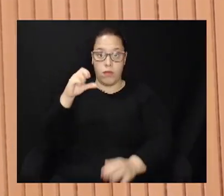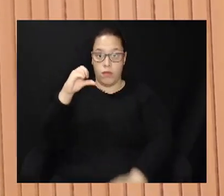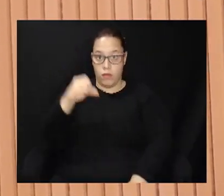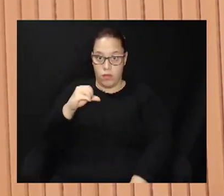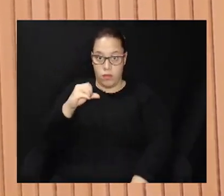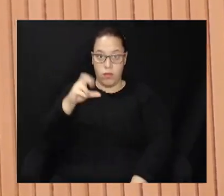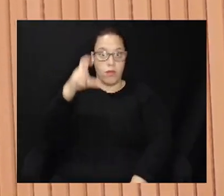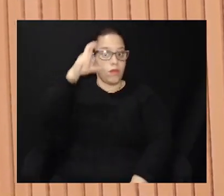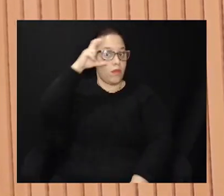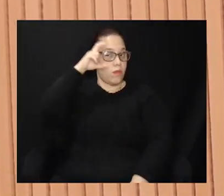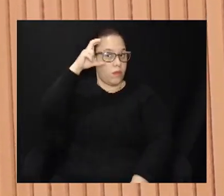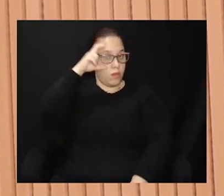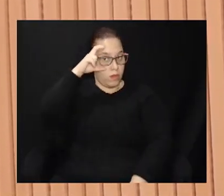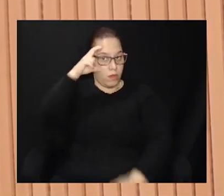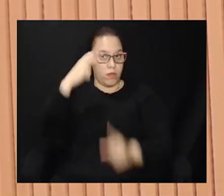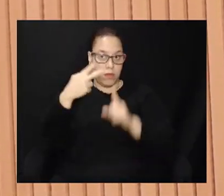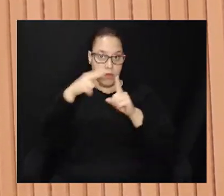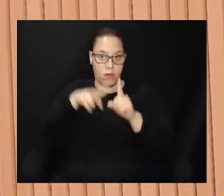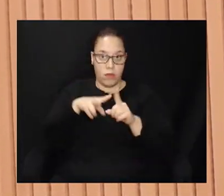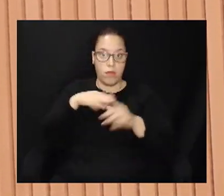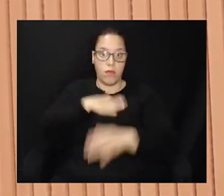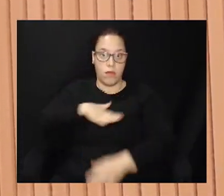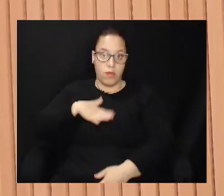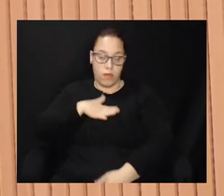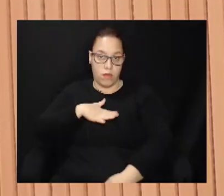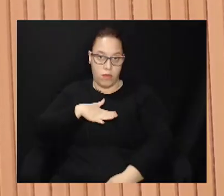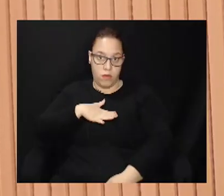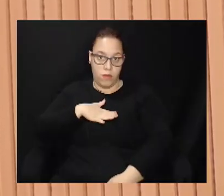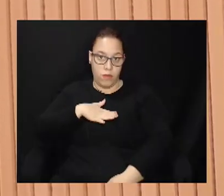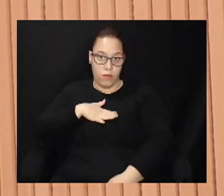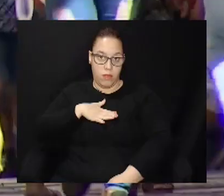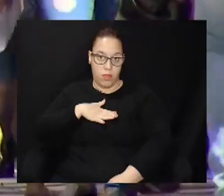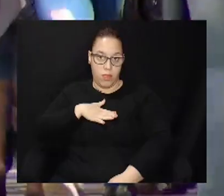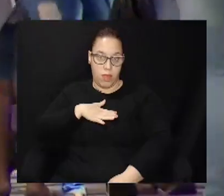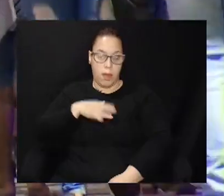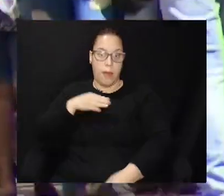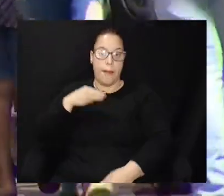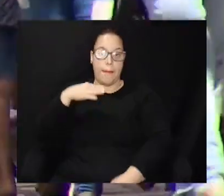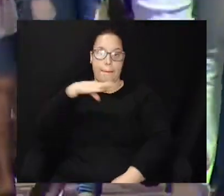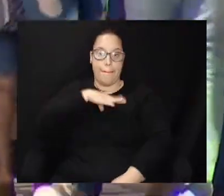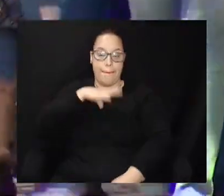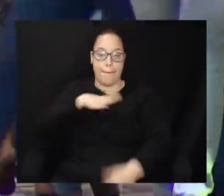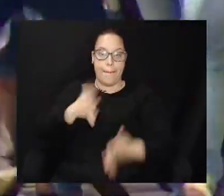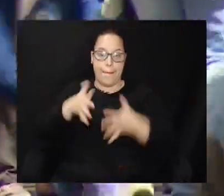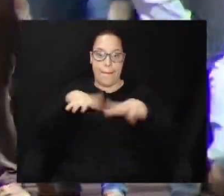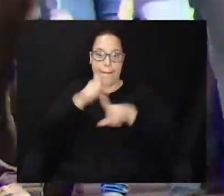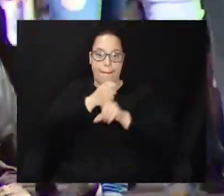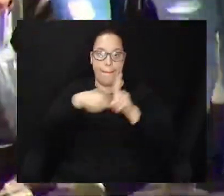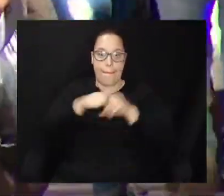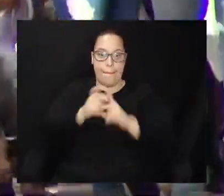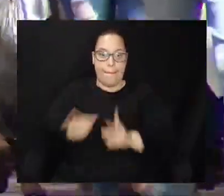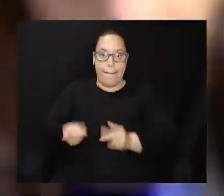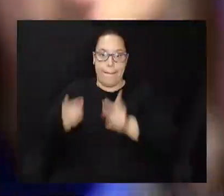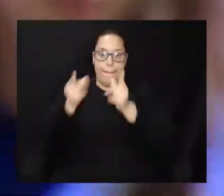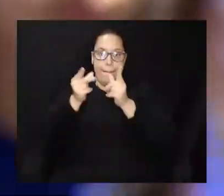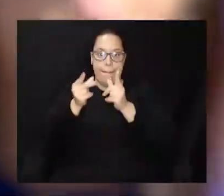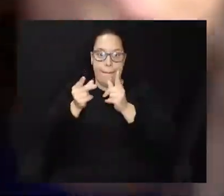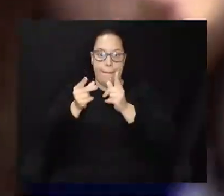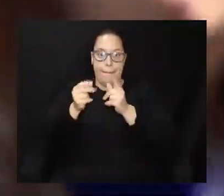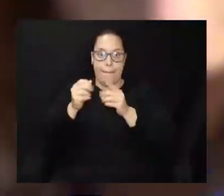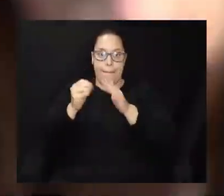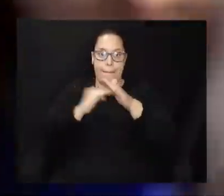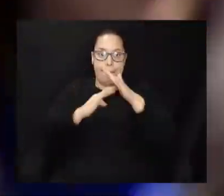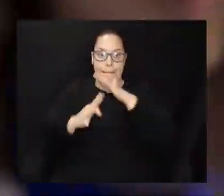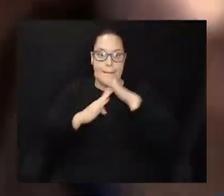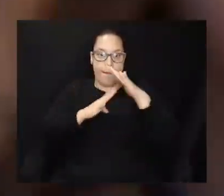Camelô, que gostaria de instituir a política municipal de inclusão social e econômica para imigrantes, refugiados